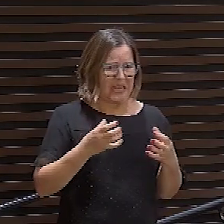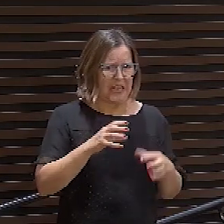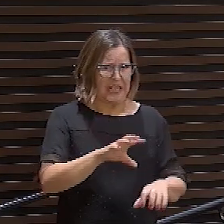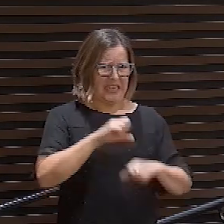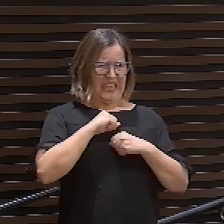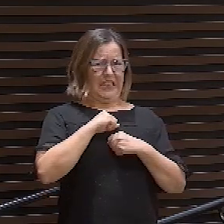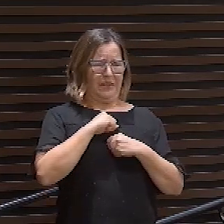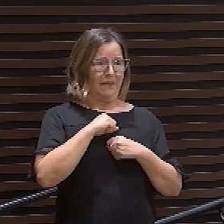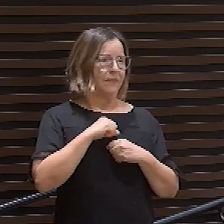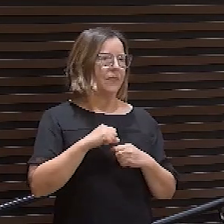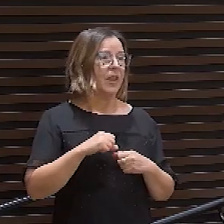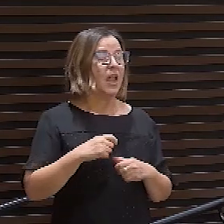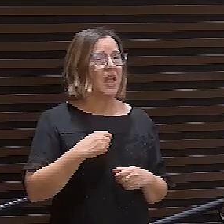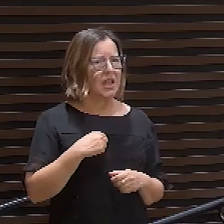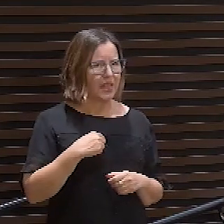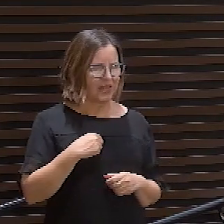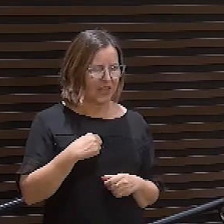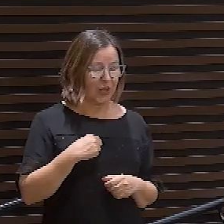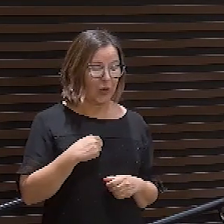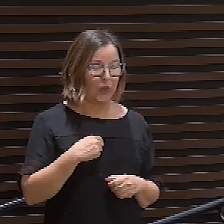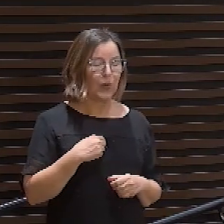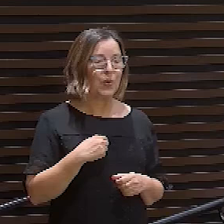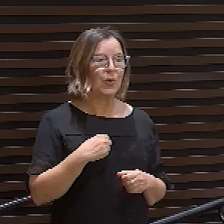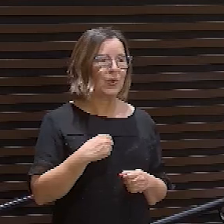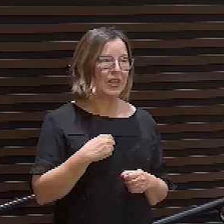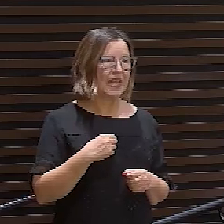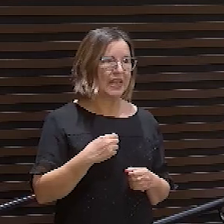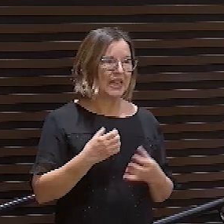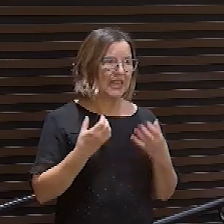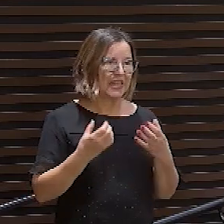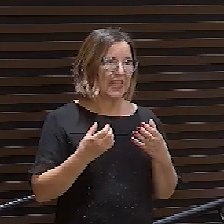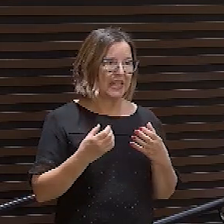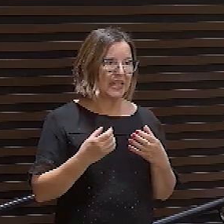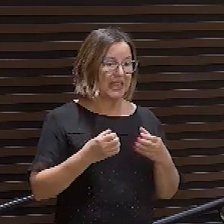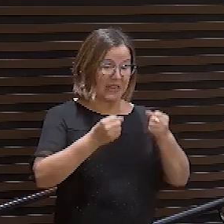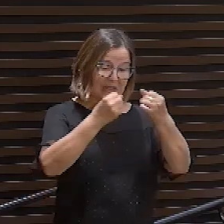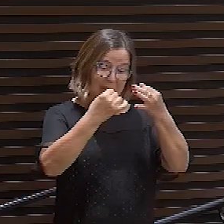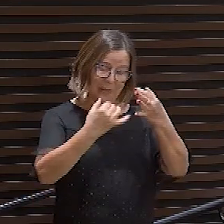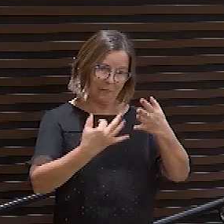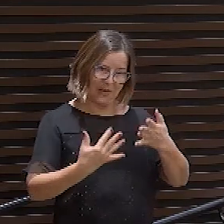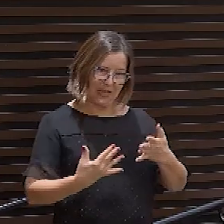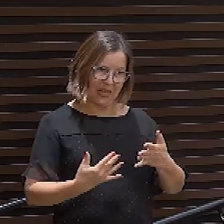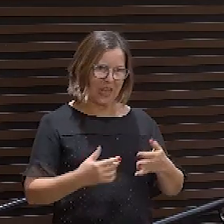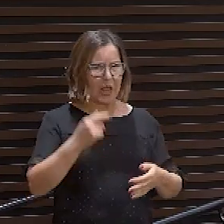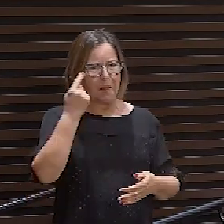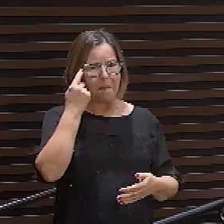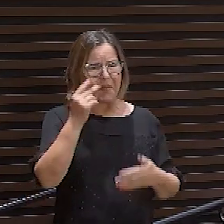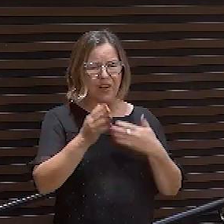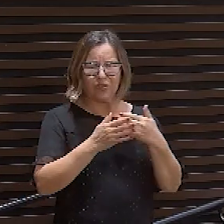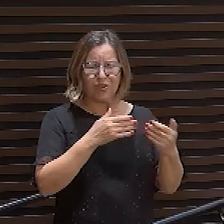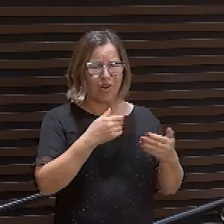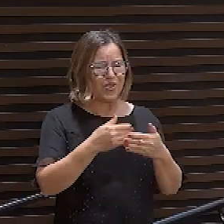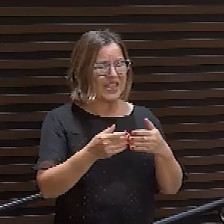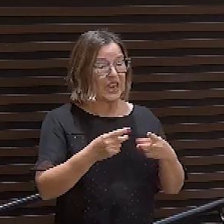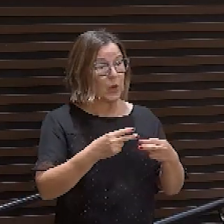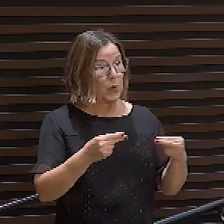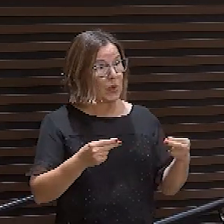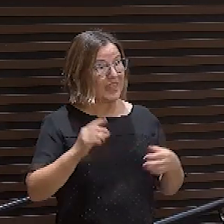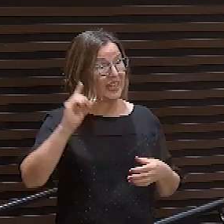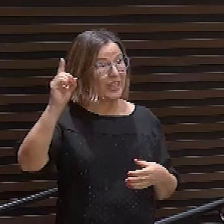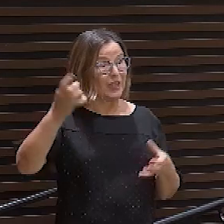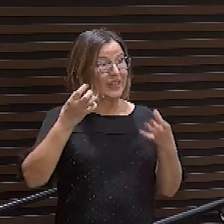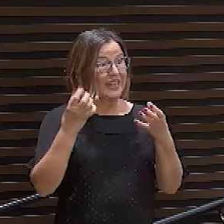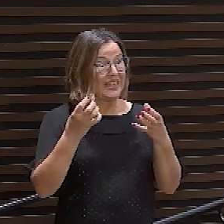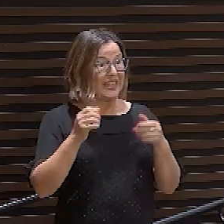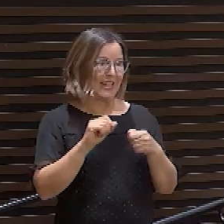E eu estava tentando pensar com ela que seria para qualquer coisa que Deus quisesse fazer.